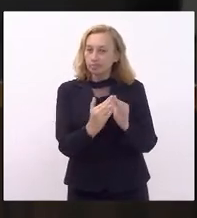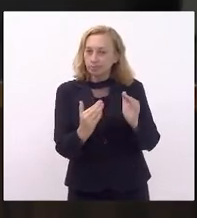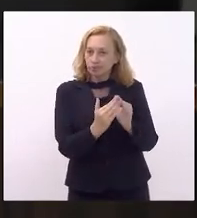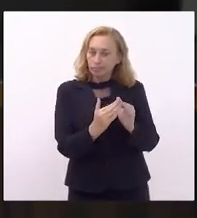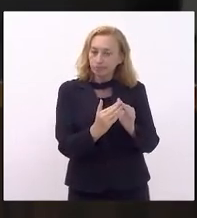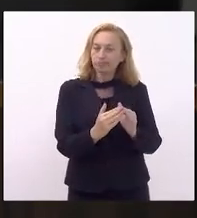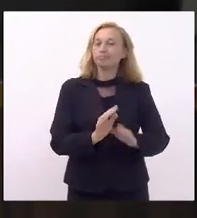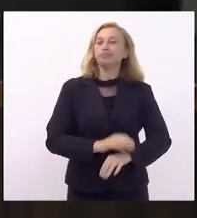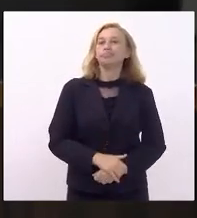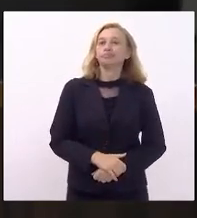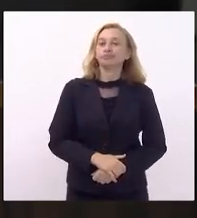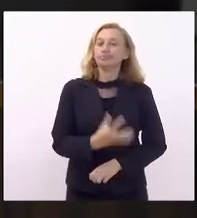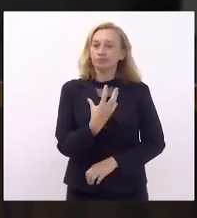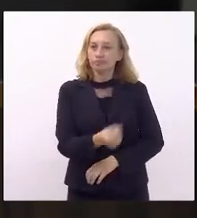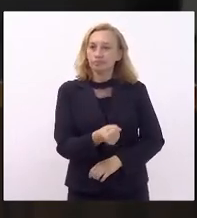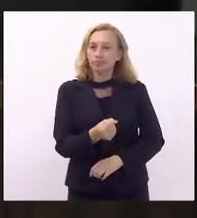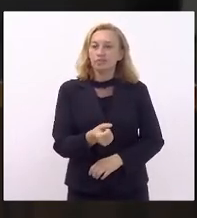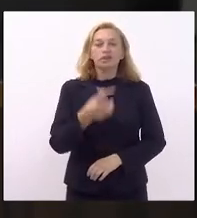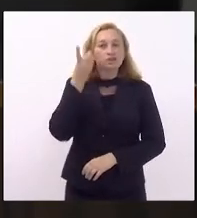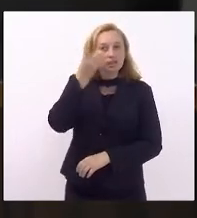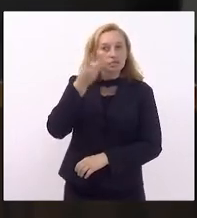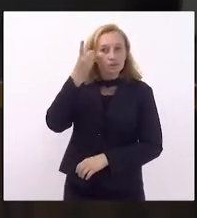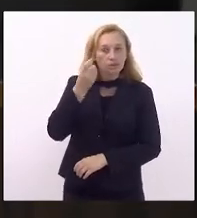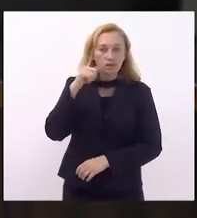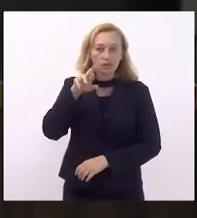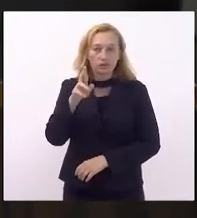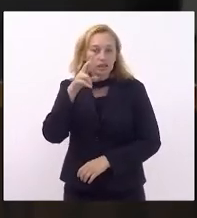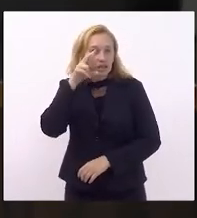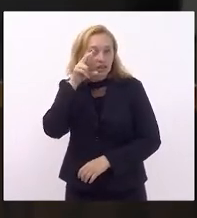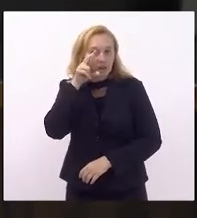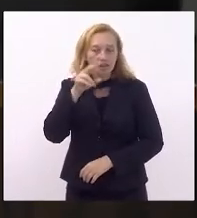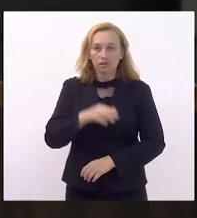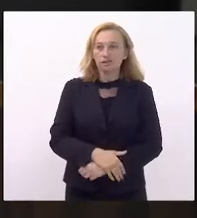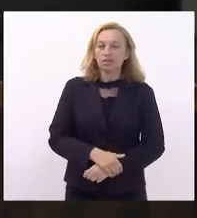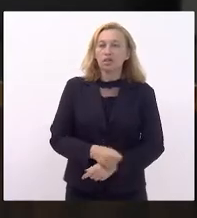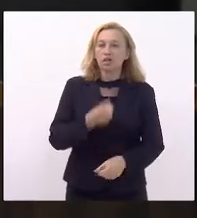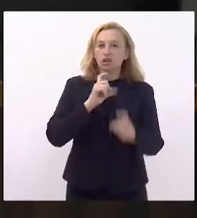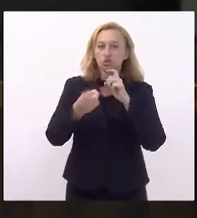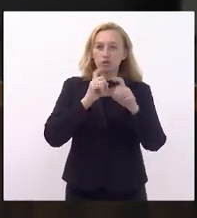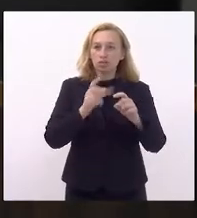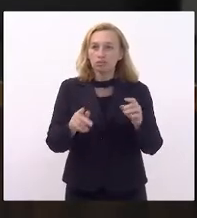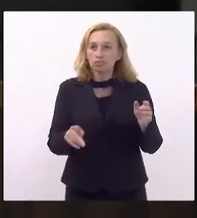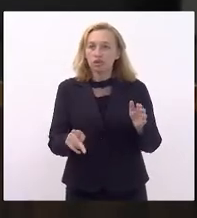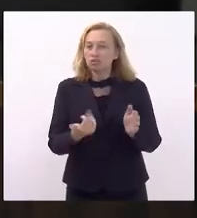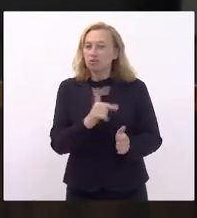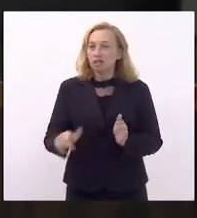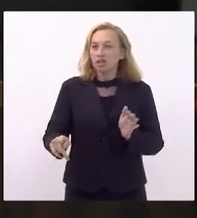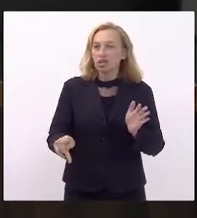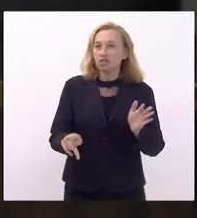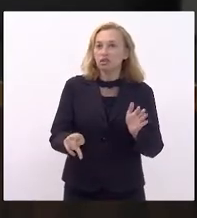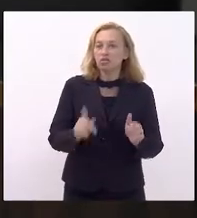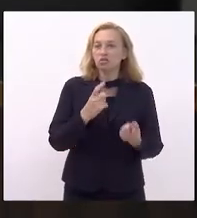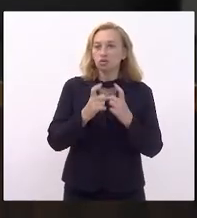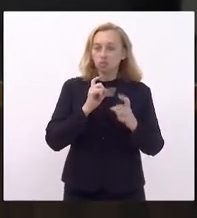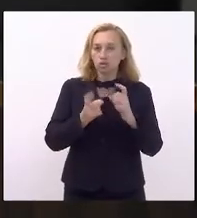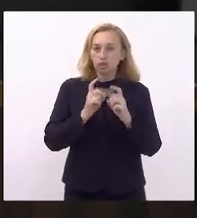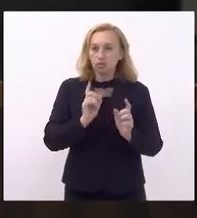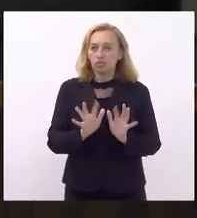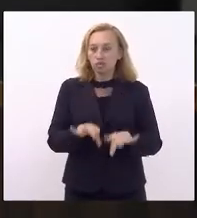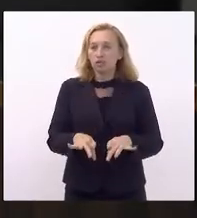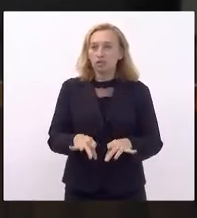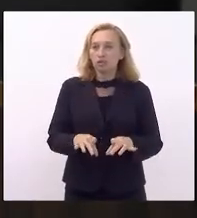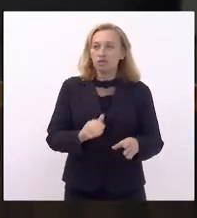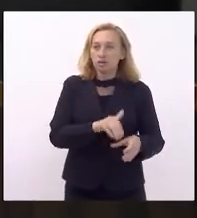e proposições externas, favorável ao deputado Rosenberg Reis. Em discussão, não havendo o que querer discutir, encerrada a discussão. Em